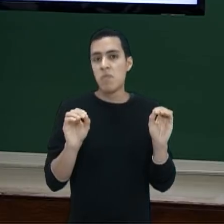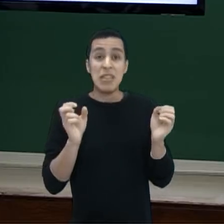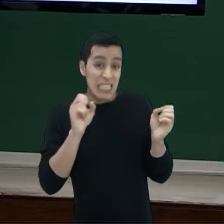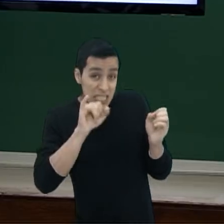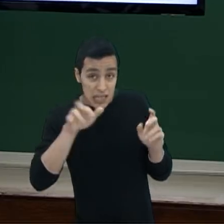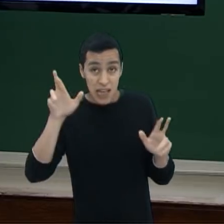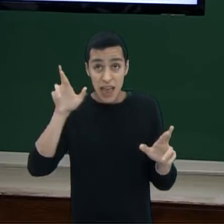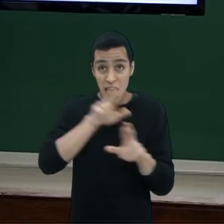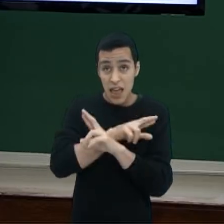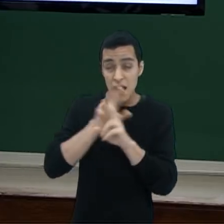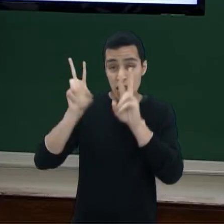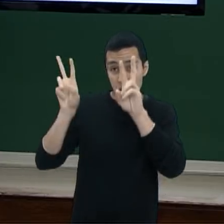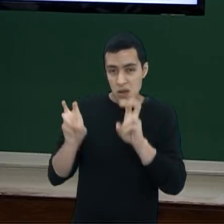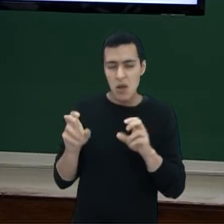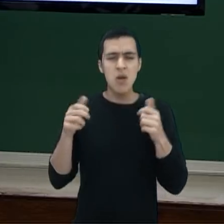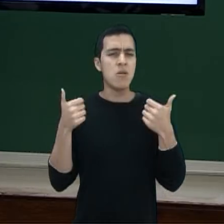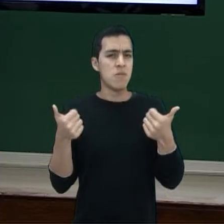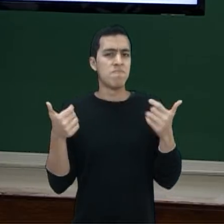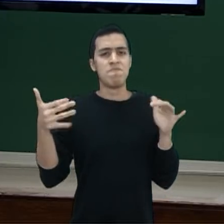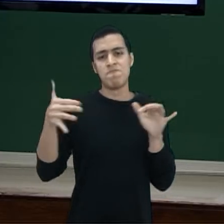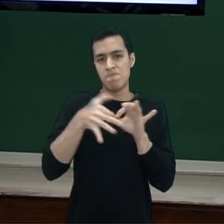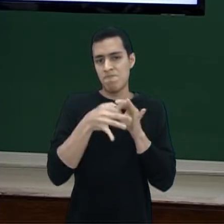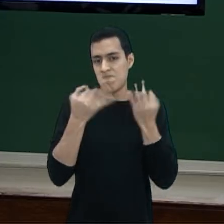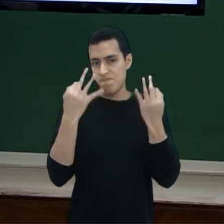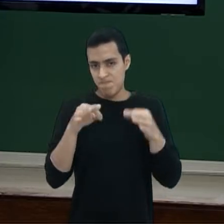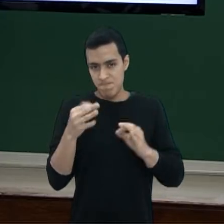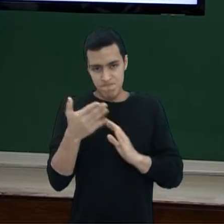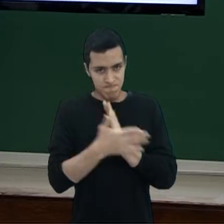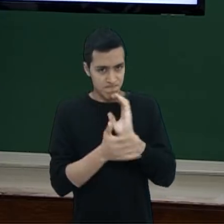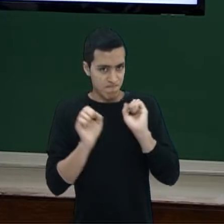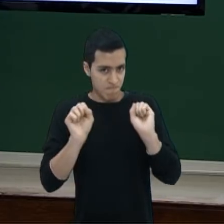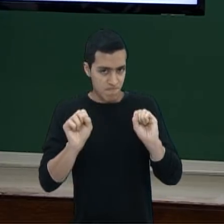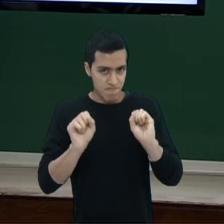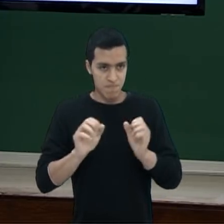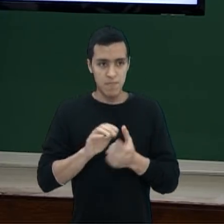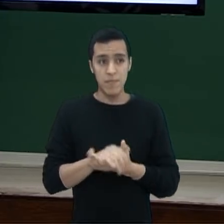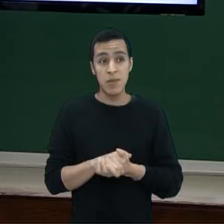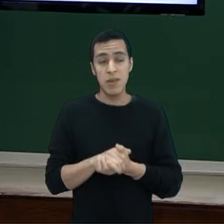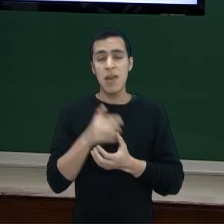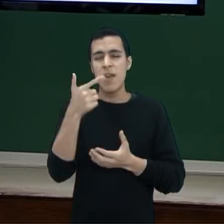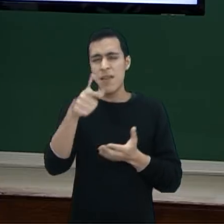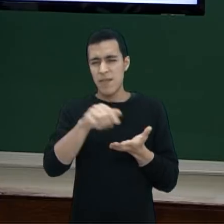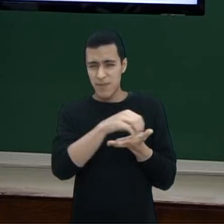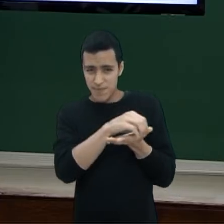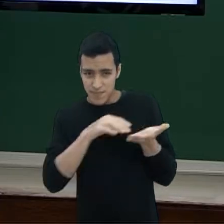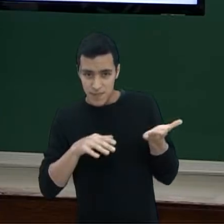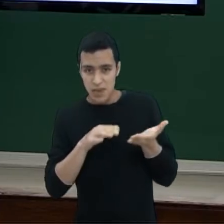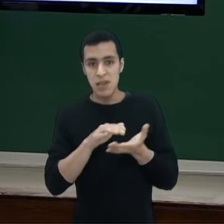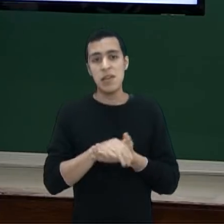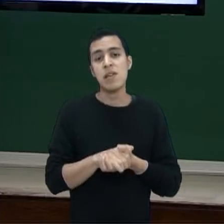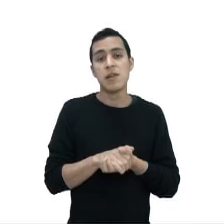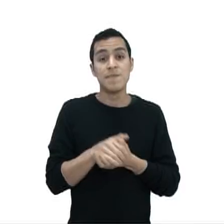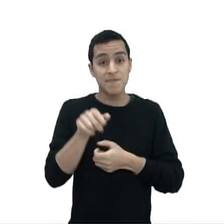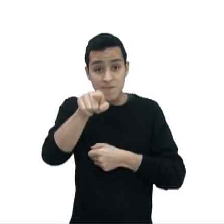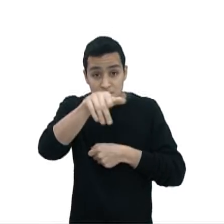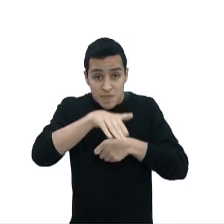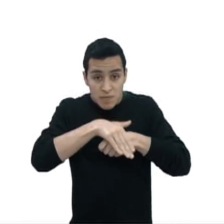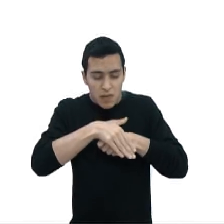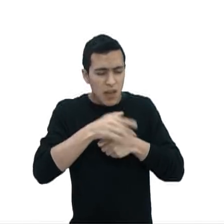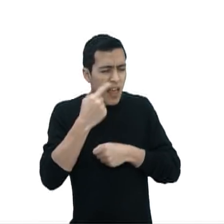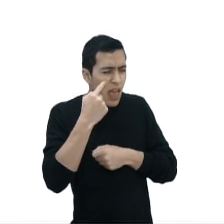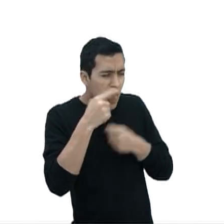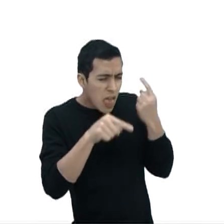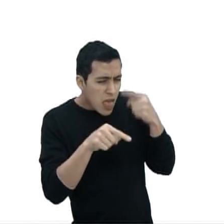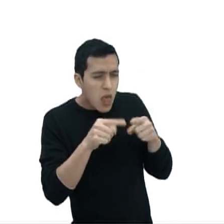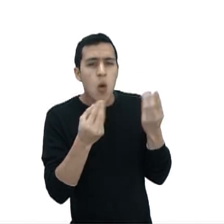tiver correlação com o assunto, vai estar correto também, ok? Vamos para mais um testezinho, vamos lá. Identifique a ordem